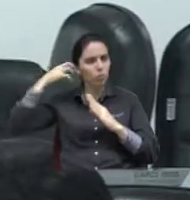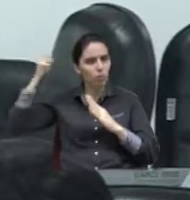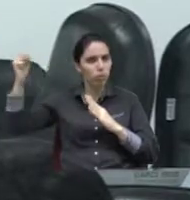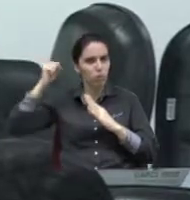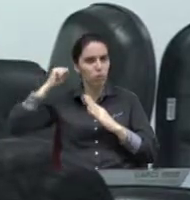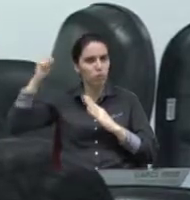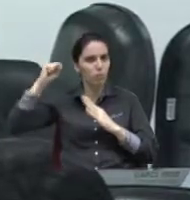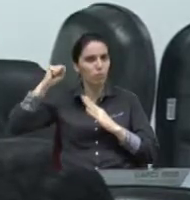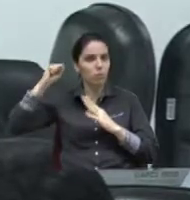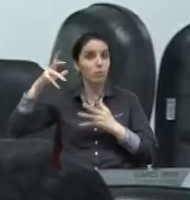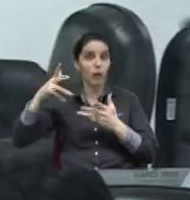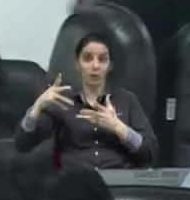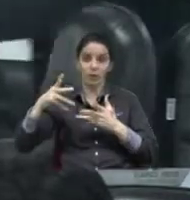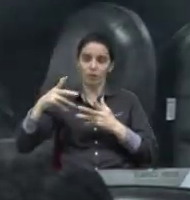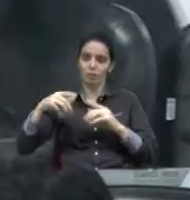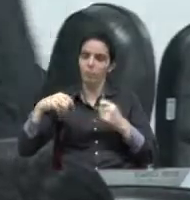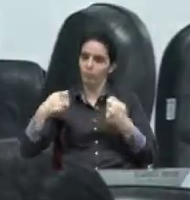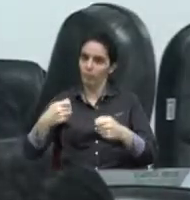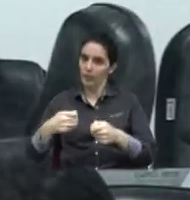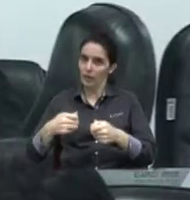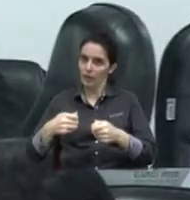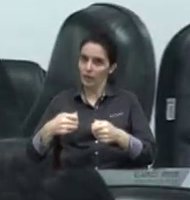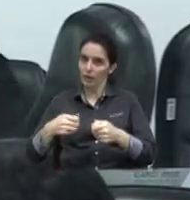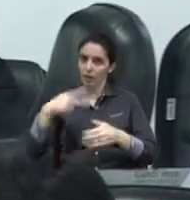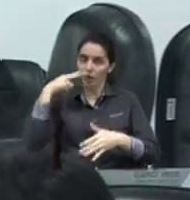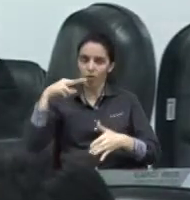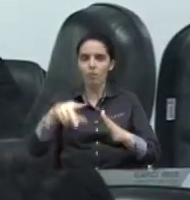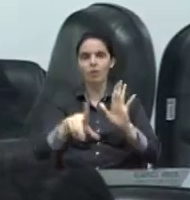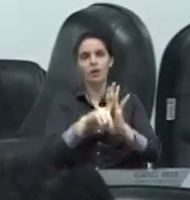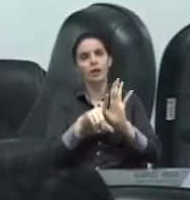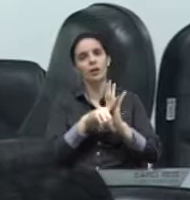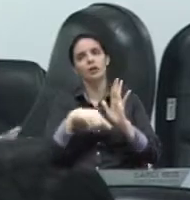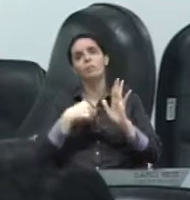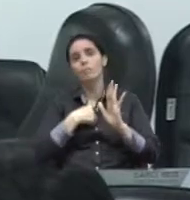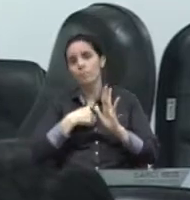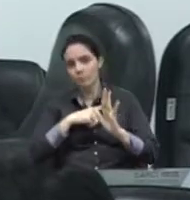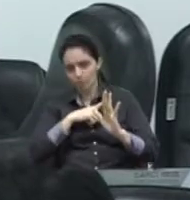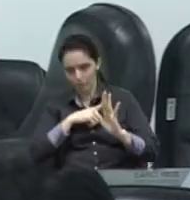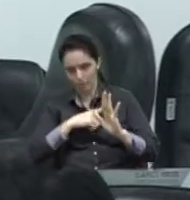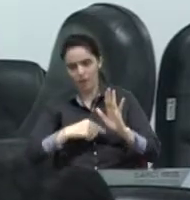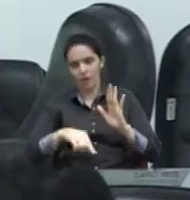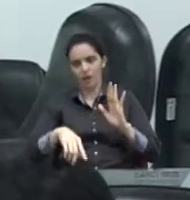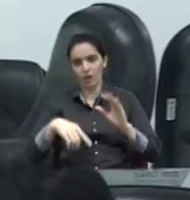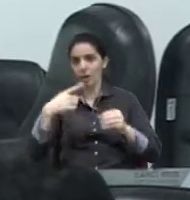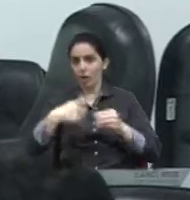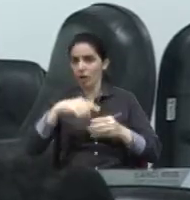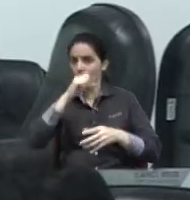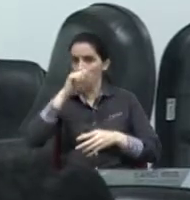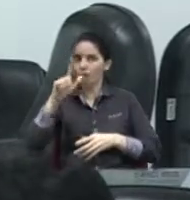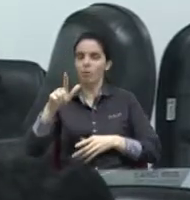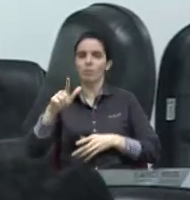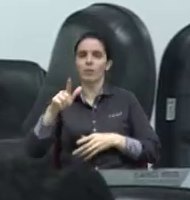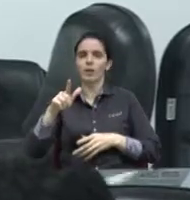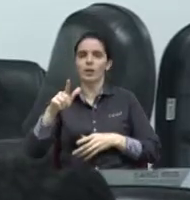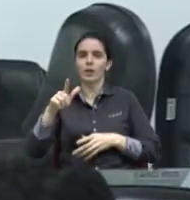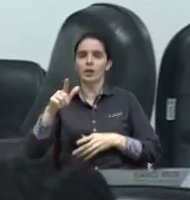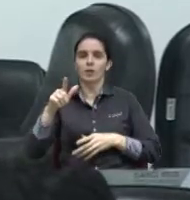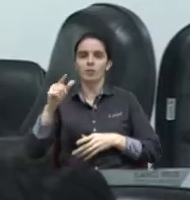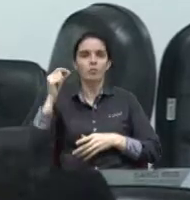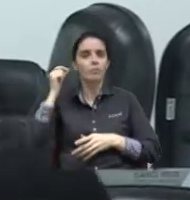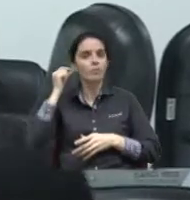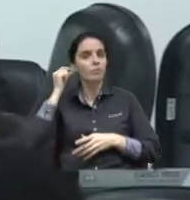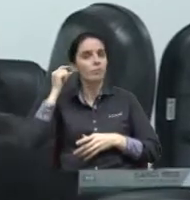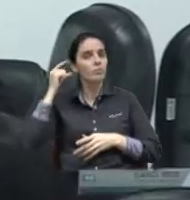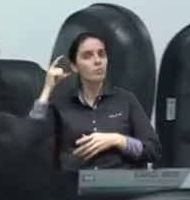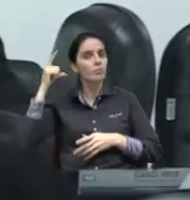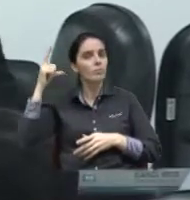lei exigente no nosso município, até mesmo a quantidade de decibelímetros que existe